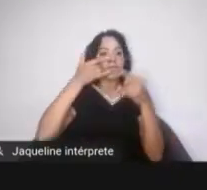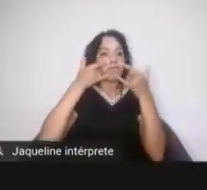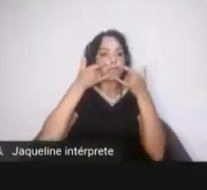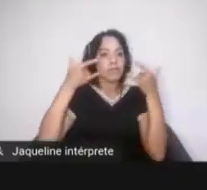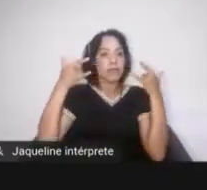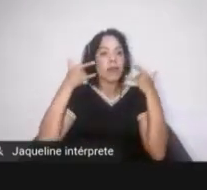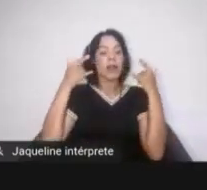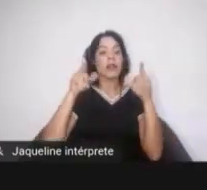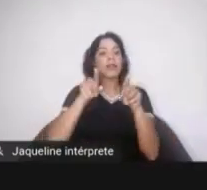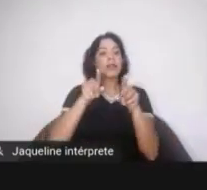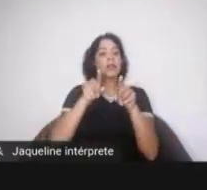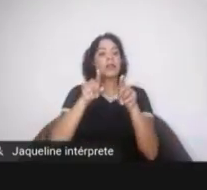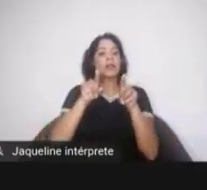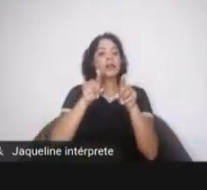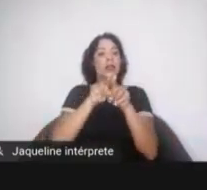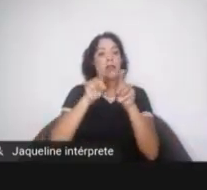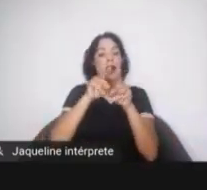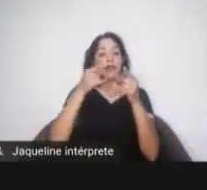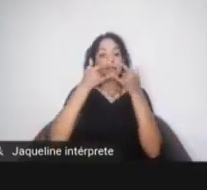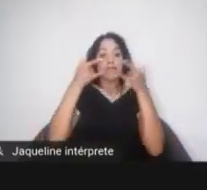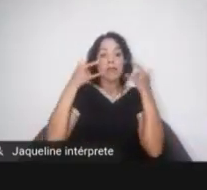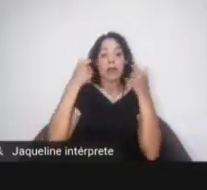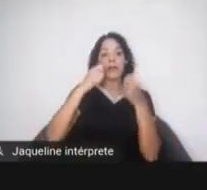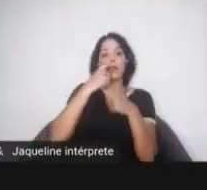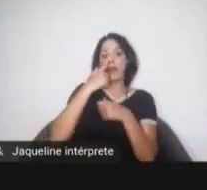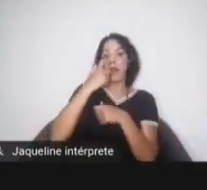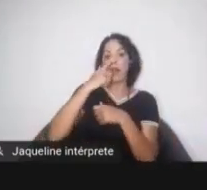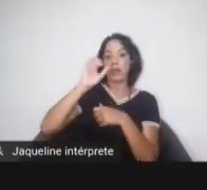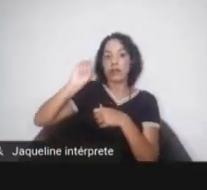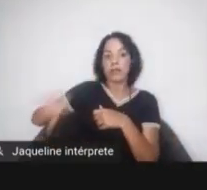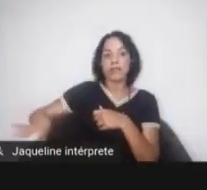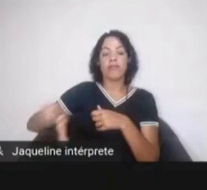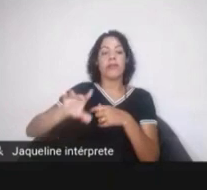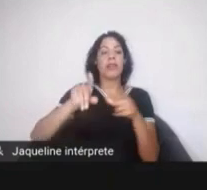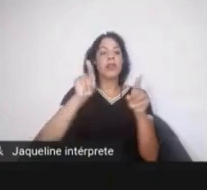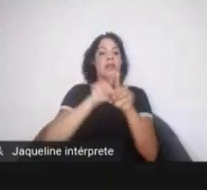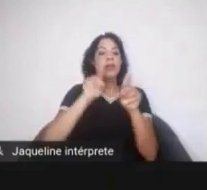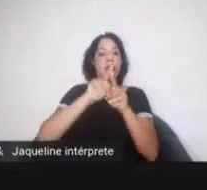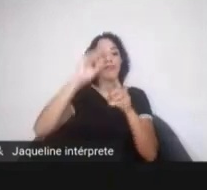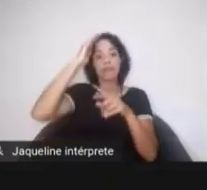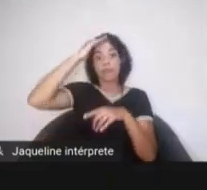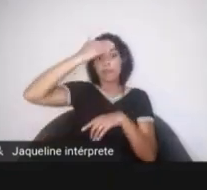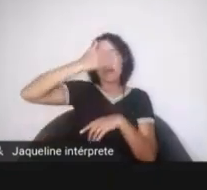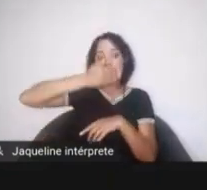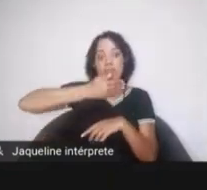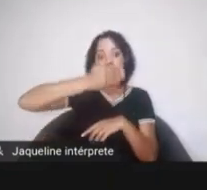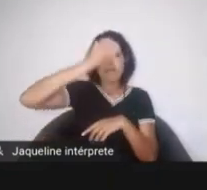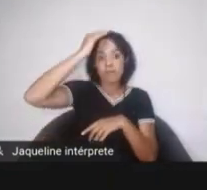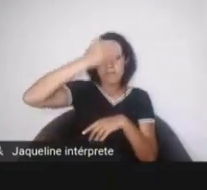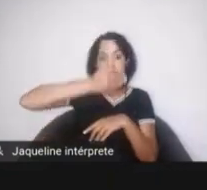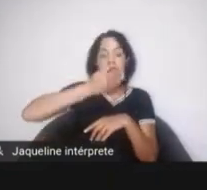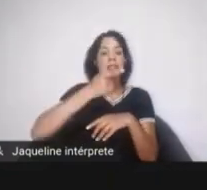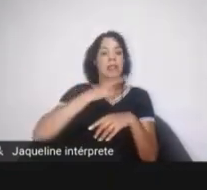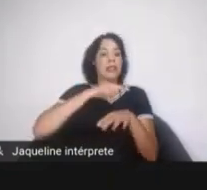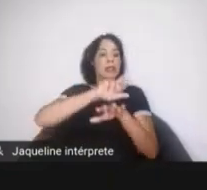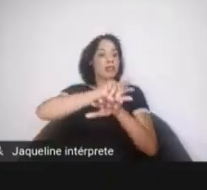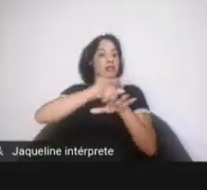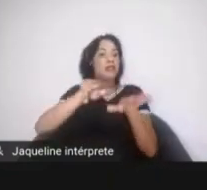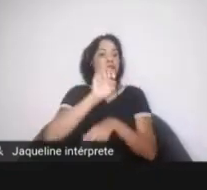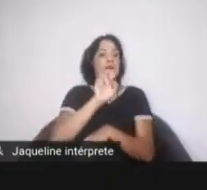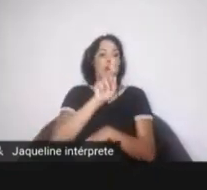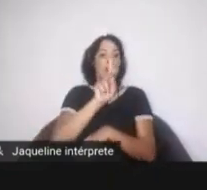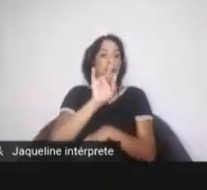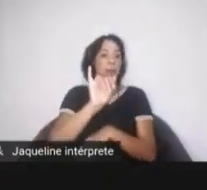as máscaras descartáveis, como as máscaras com tipo self-shield, enfim. Então, se nós temos,